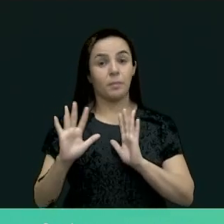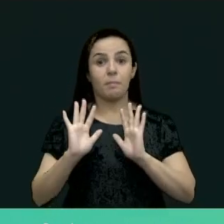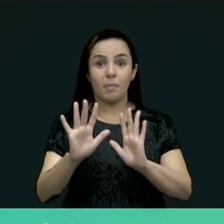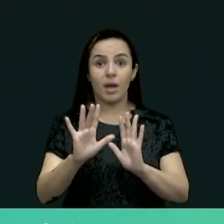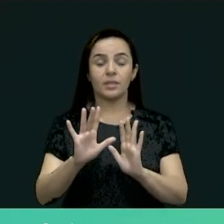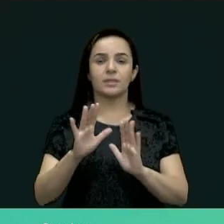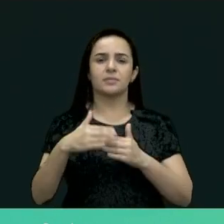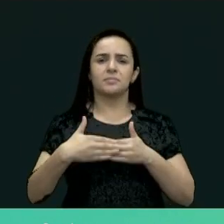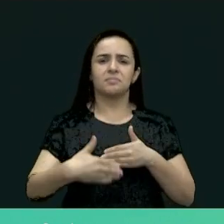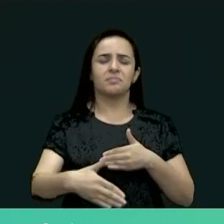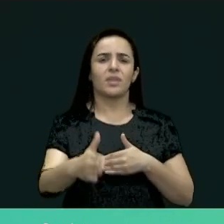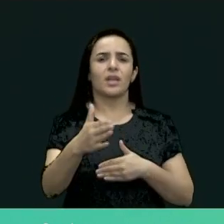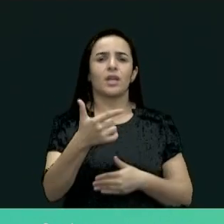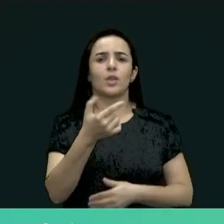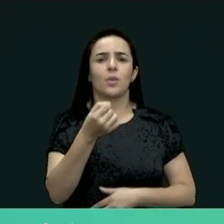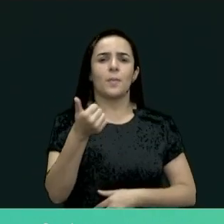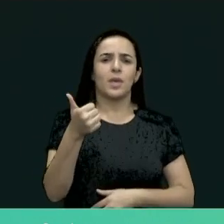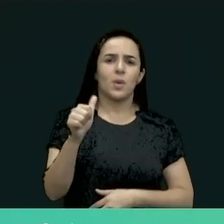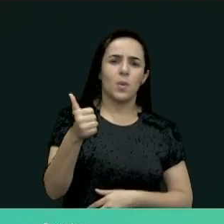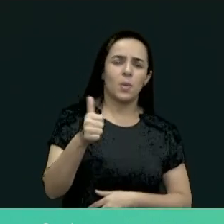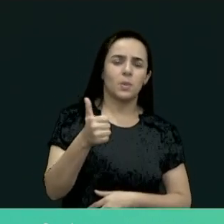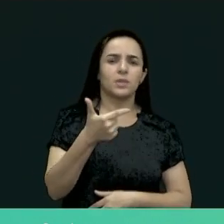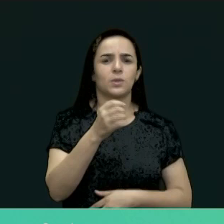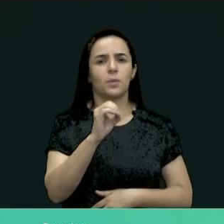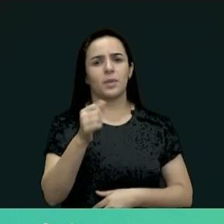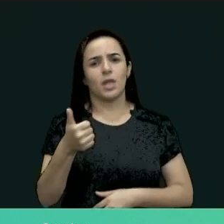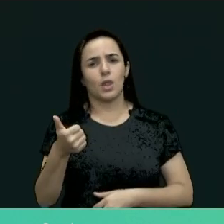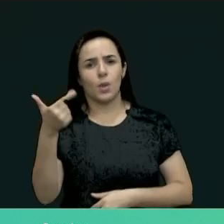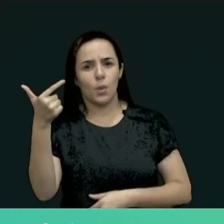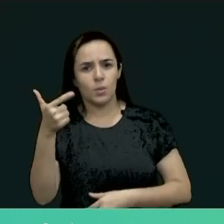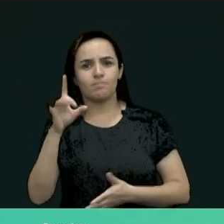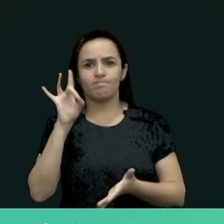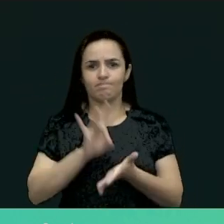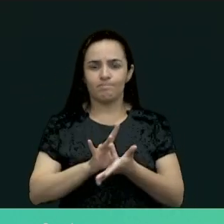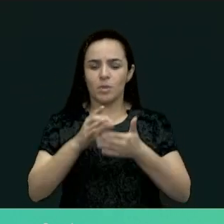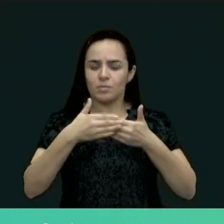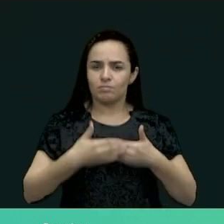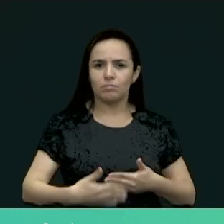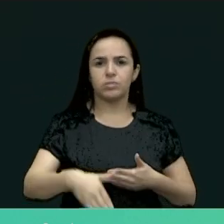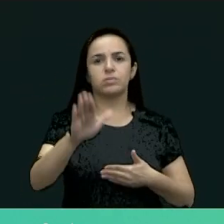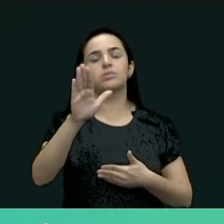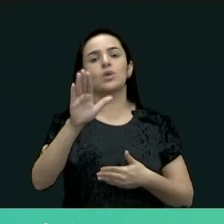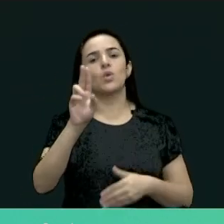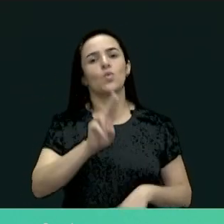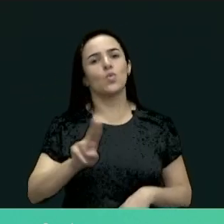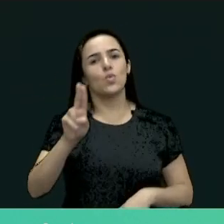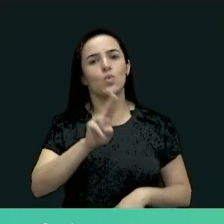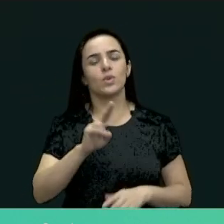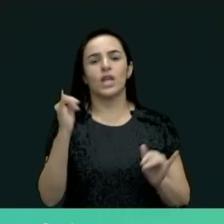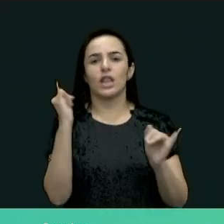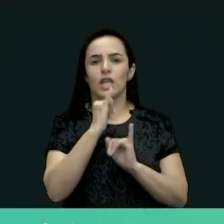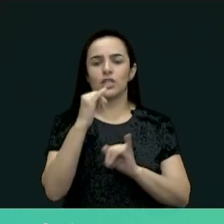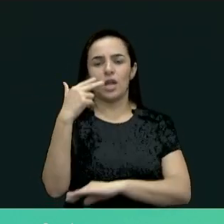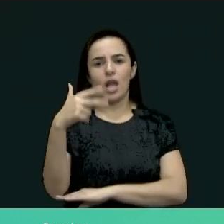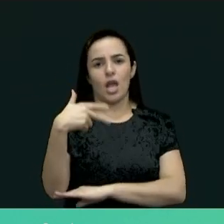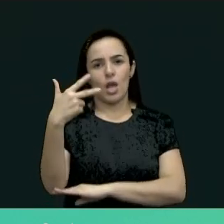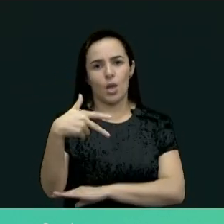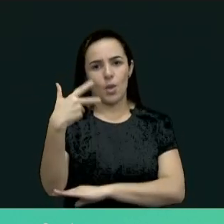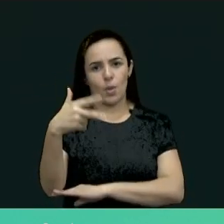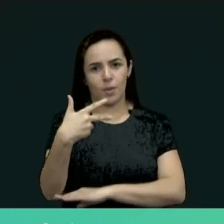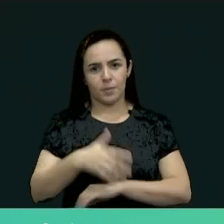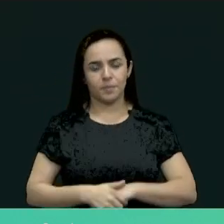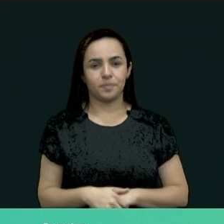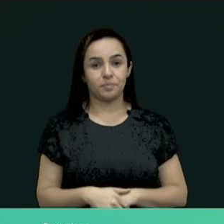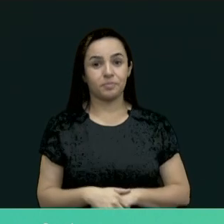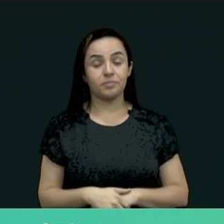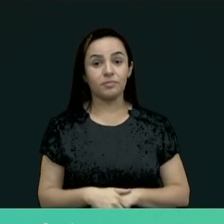de 2011, 2012, hoje a eólica já é a segunda fonte de geração da matriz.